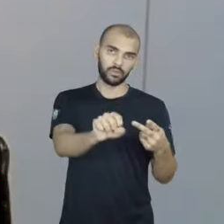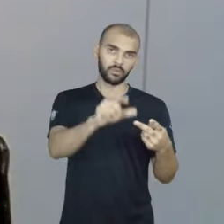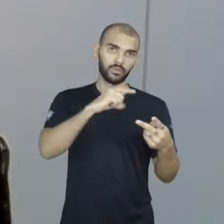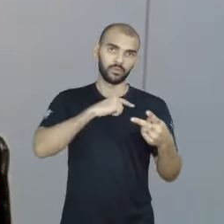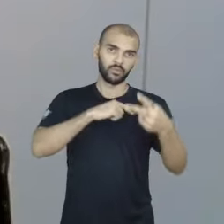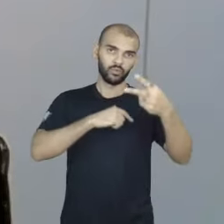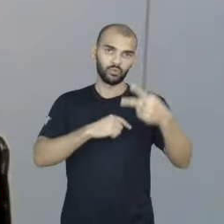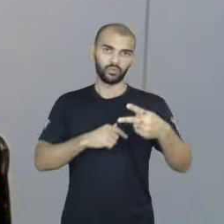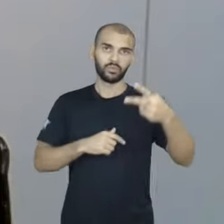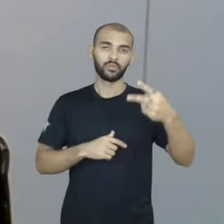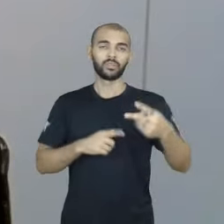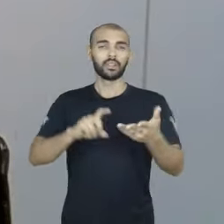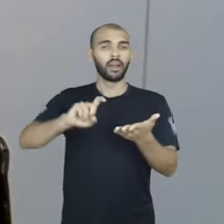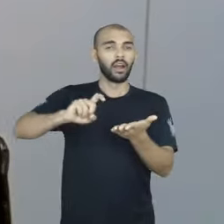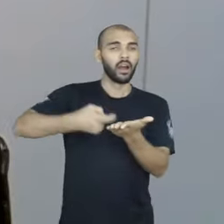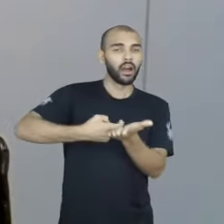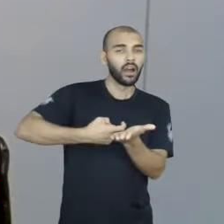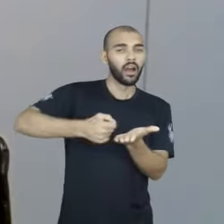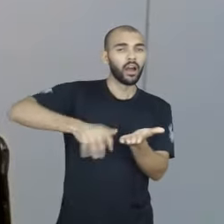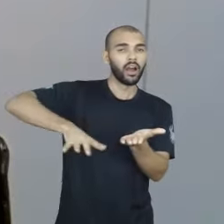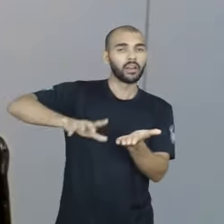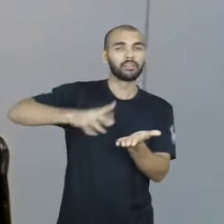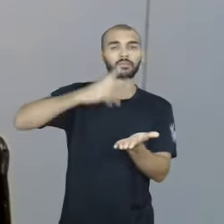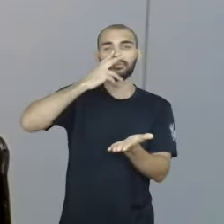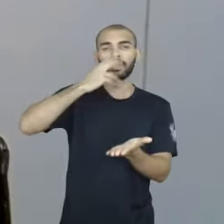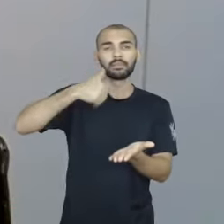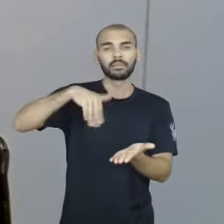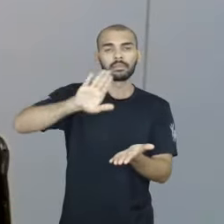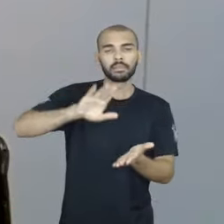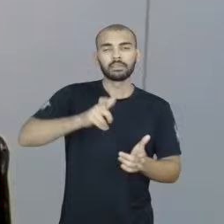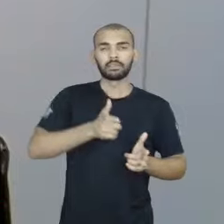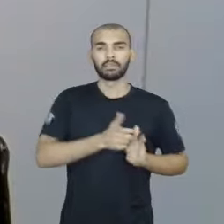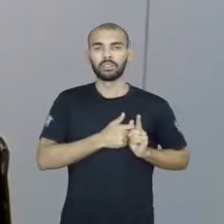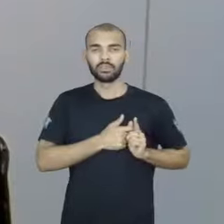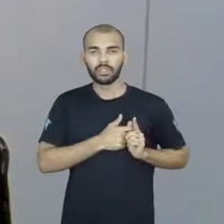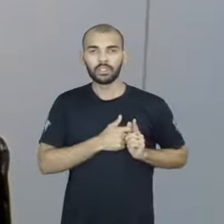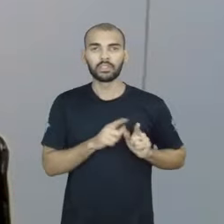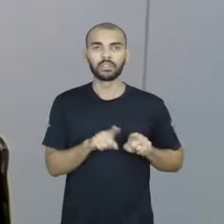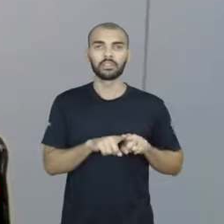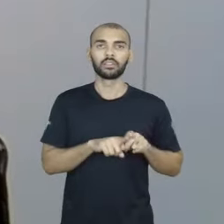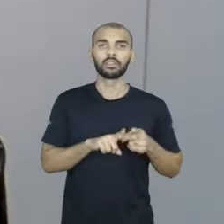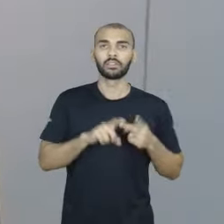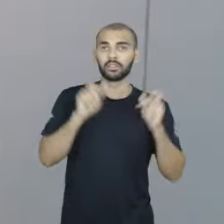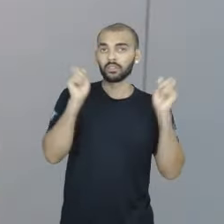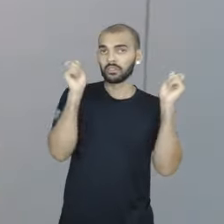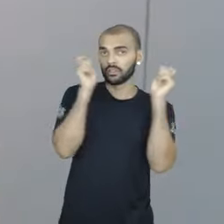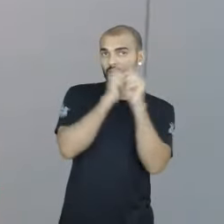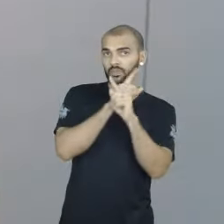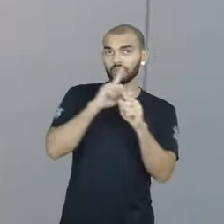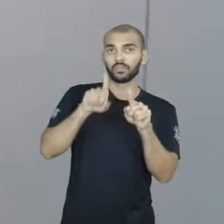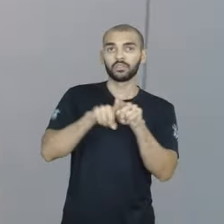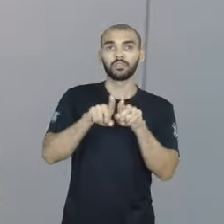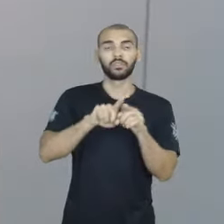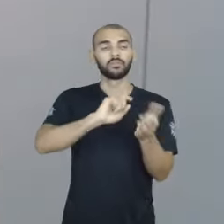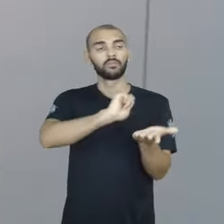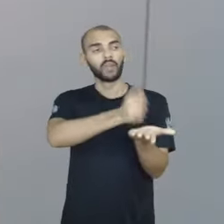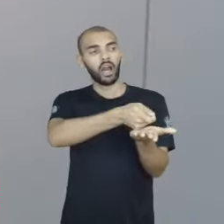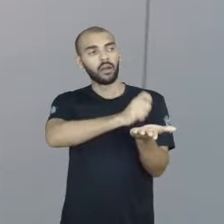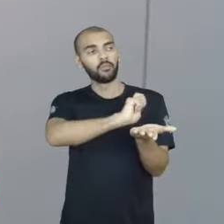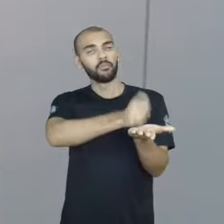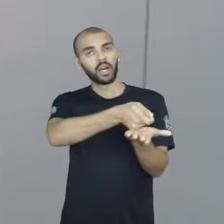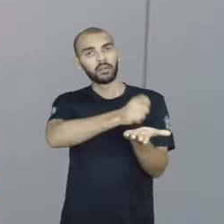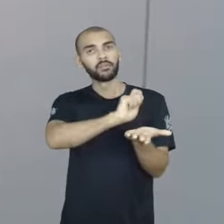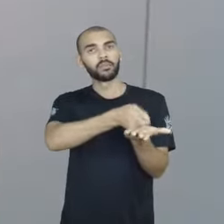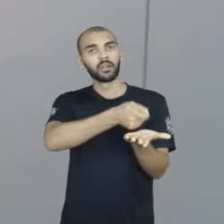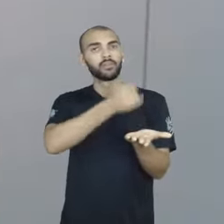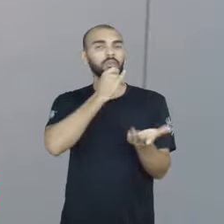fiscal delicada, com muita dívida, dificuldade, inclusive, de fazer o pagamento dessa dívida. É o